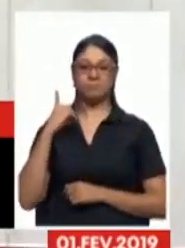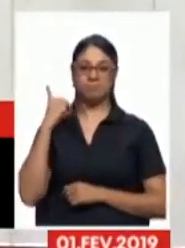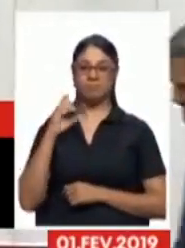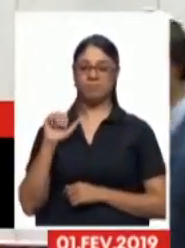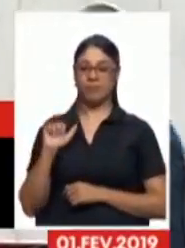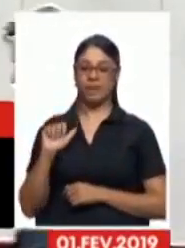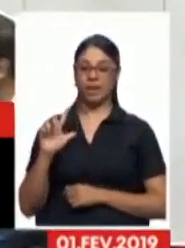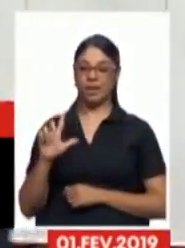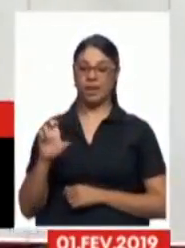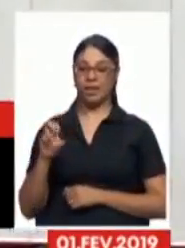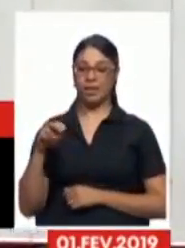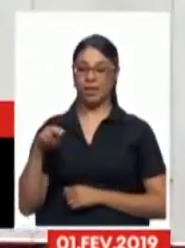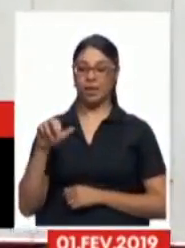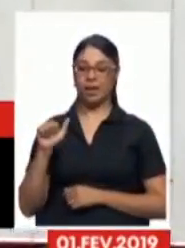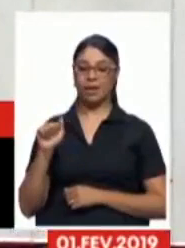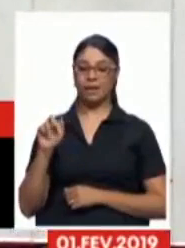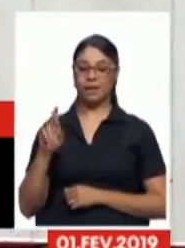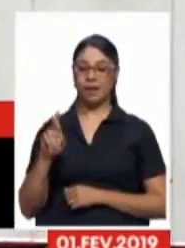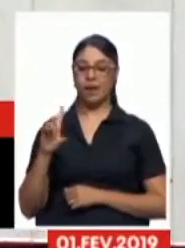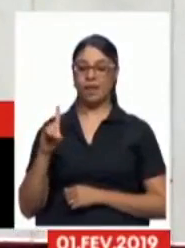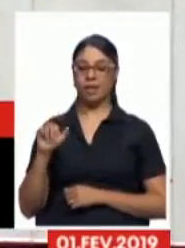Alencar da Silveira Júnior.